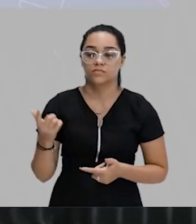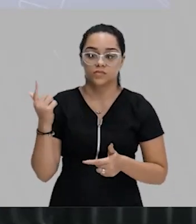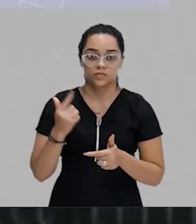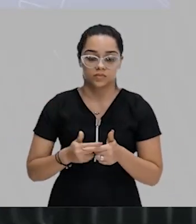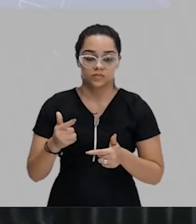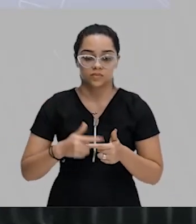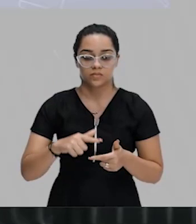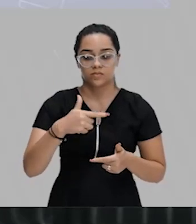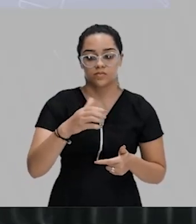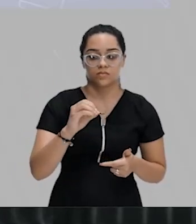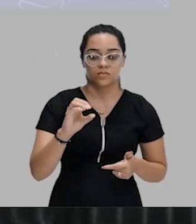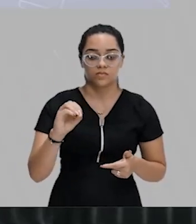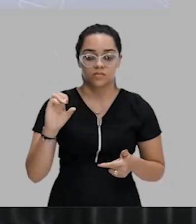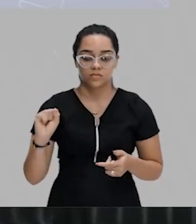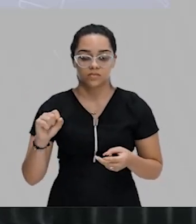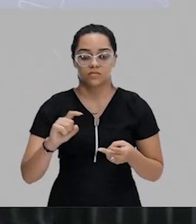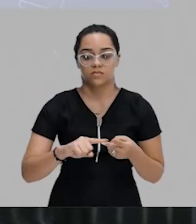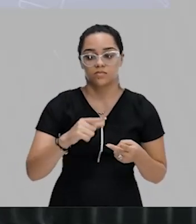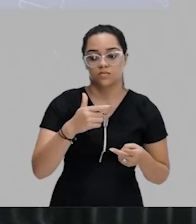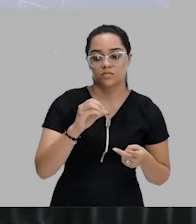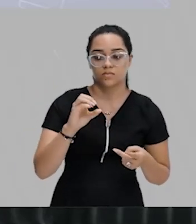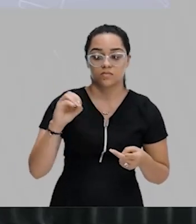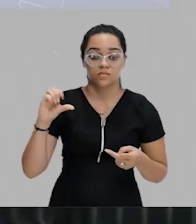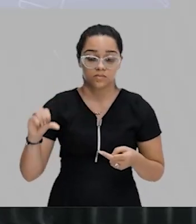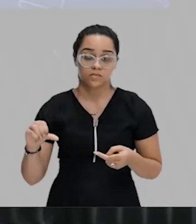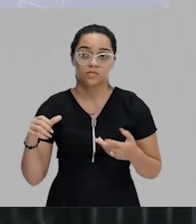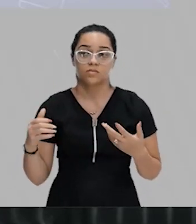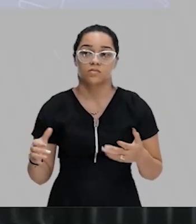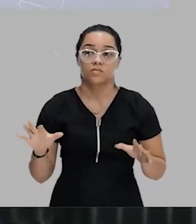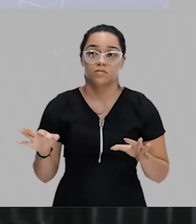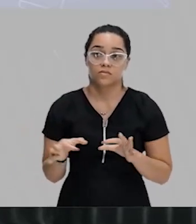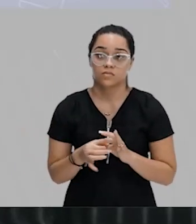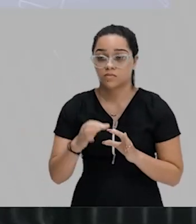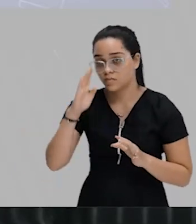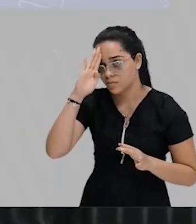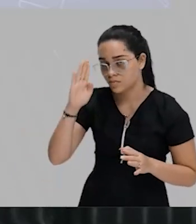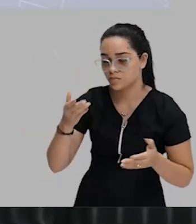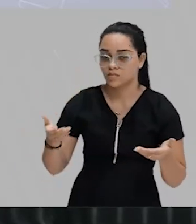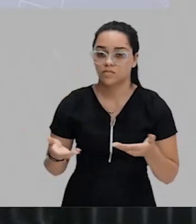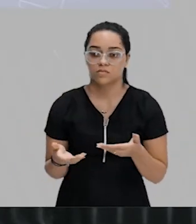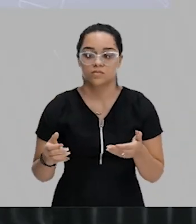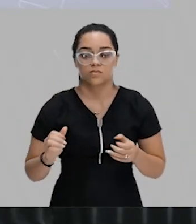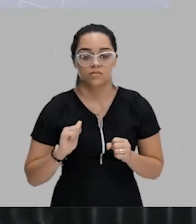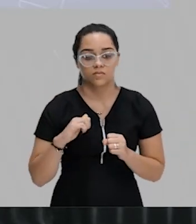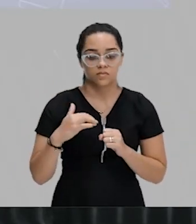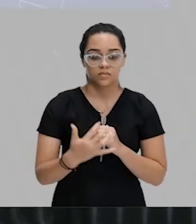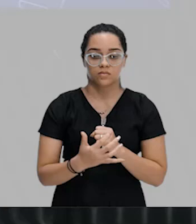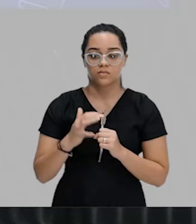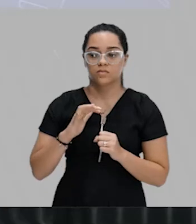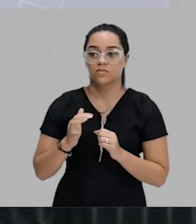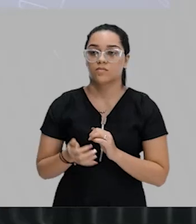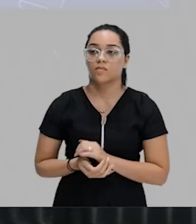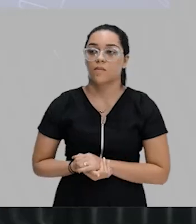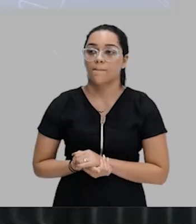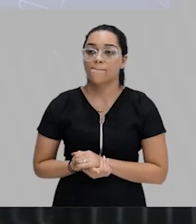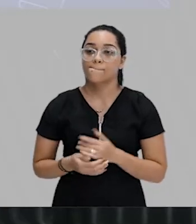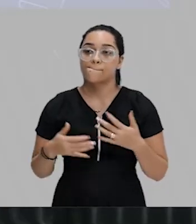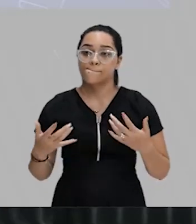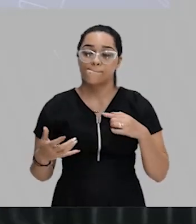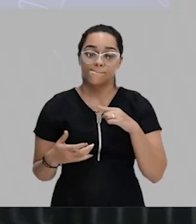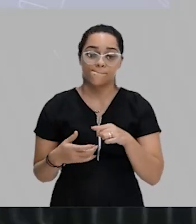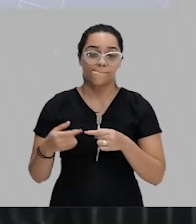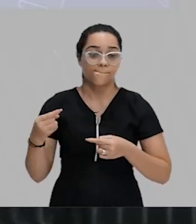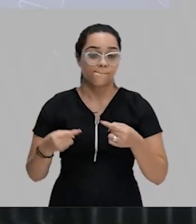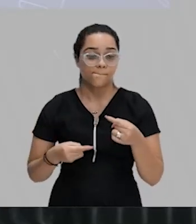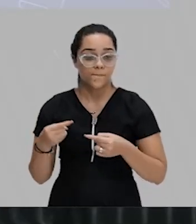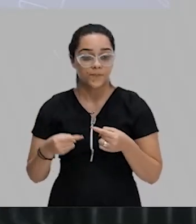crise de 2008 e 2009, aliado principalmente agora à pandemia. Bem, quando você